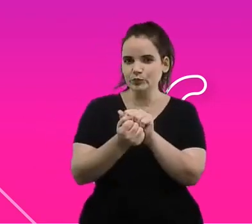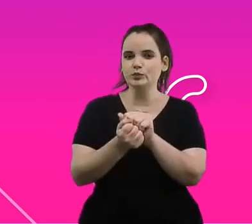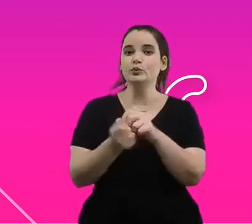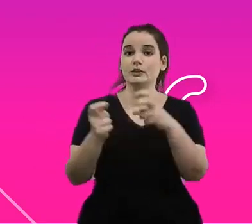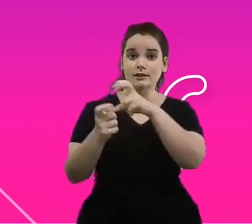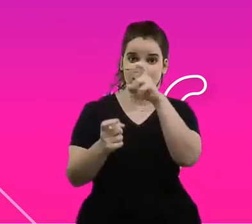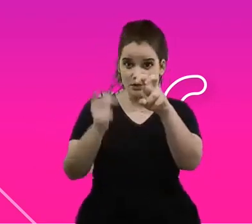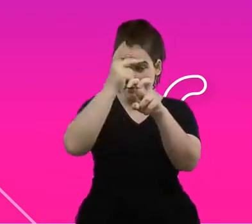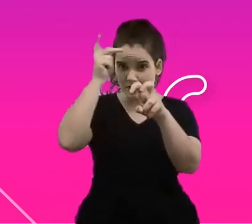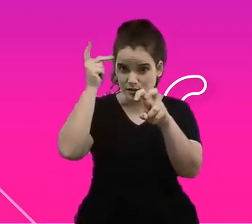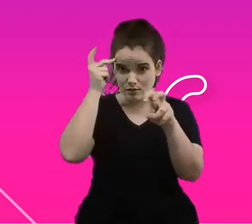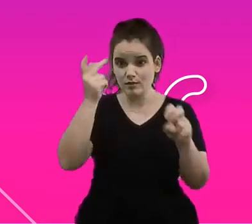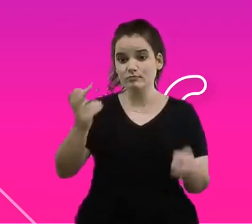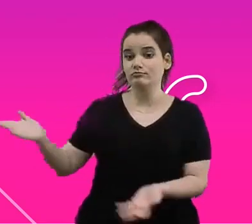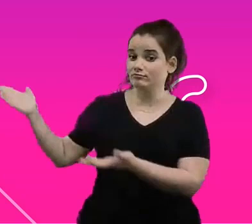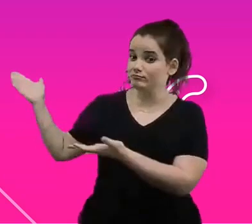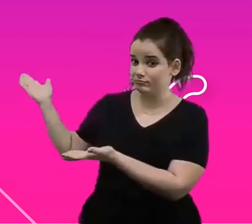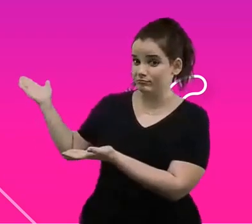Luana,